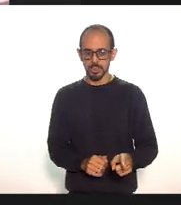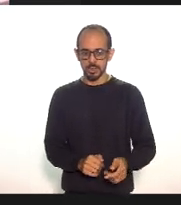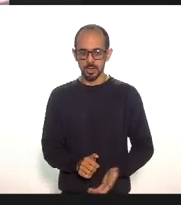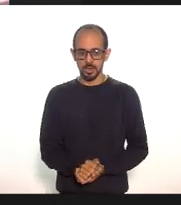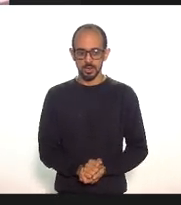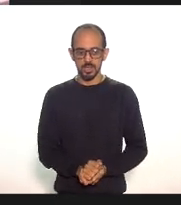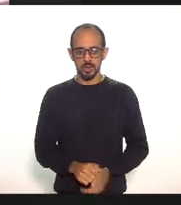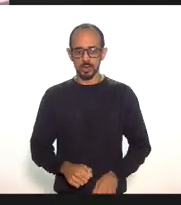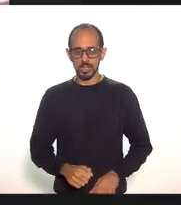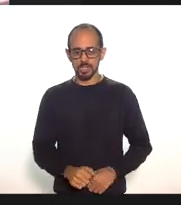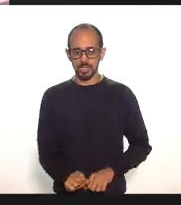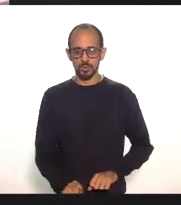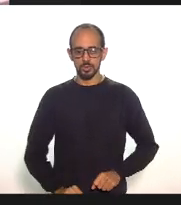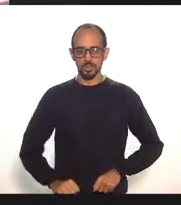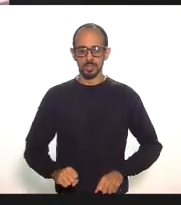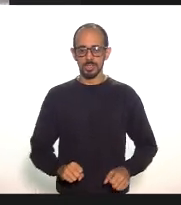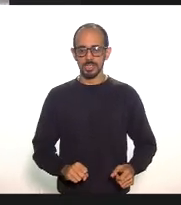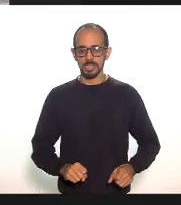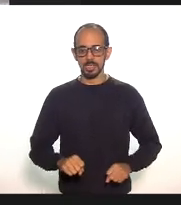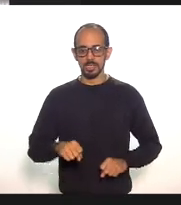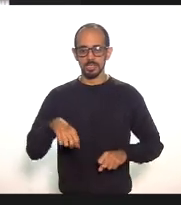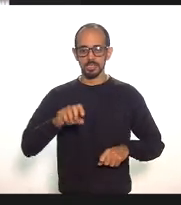Dionísio Lins, Tia Ju,